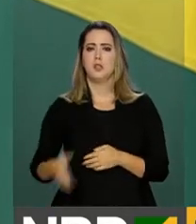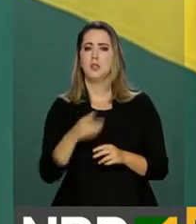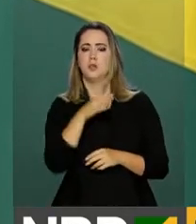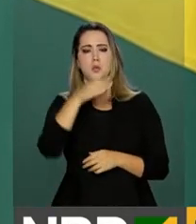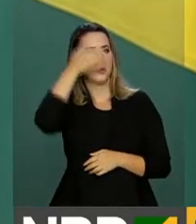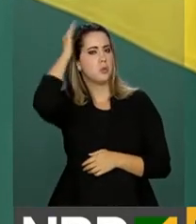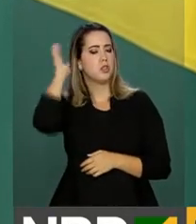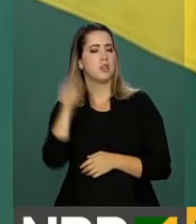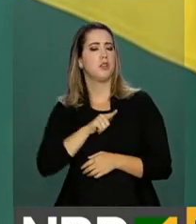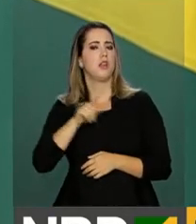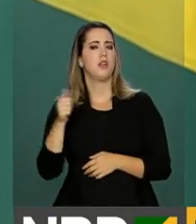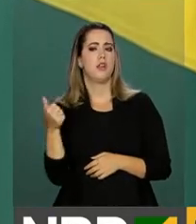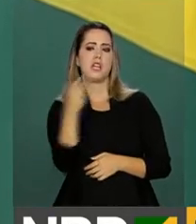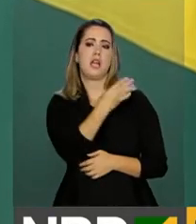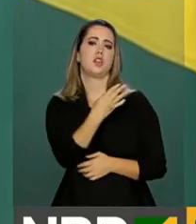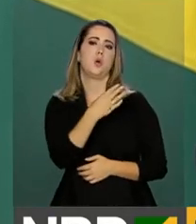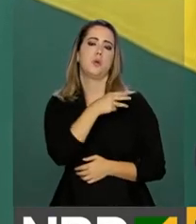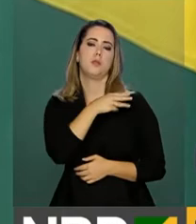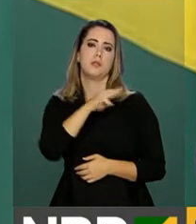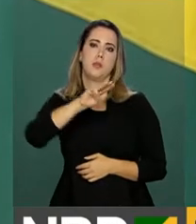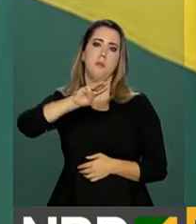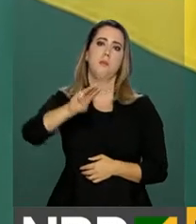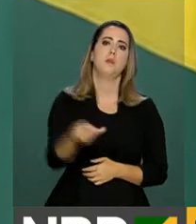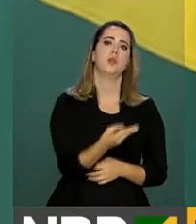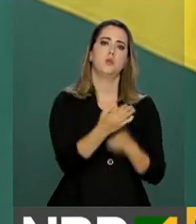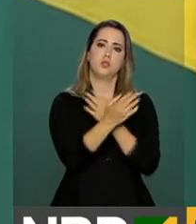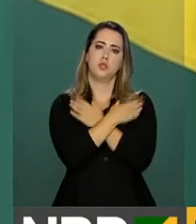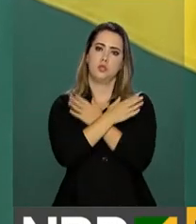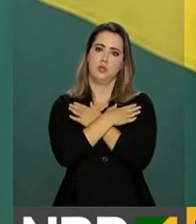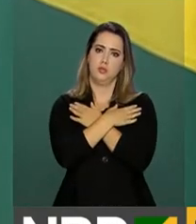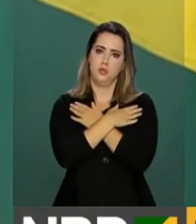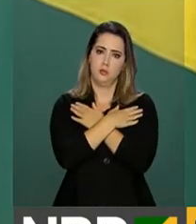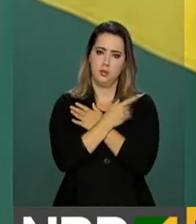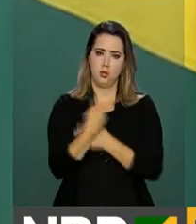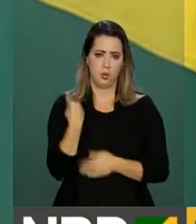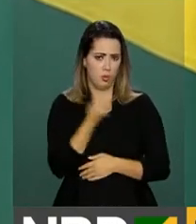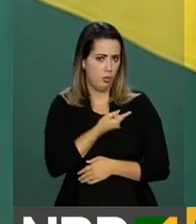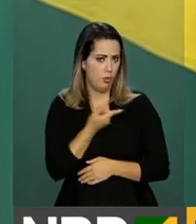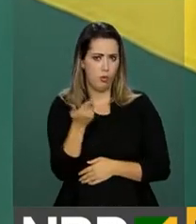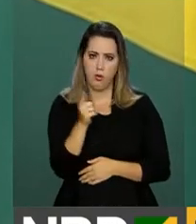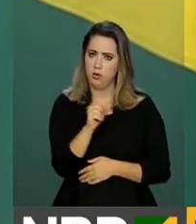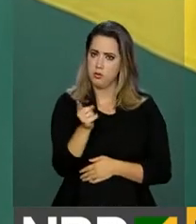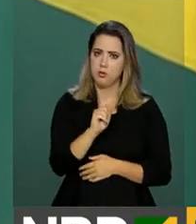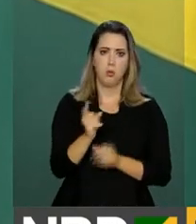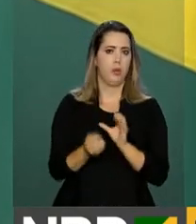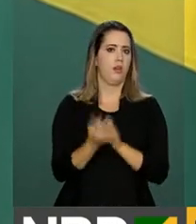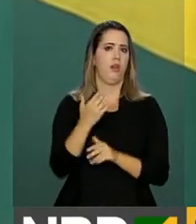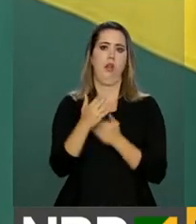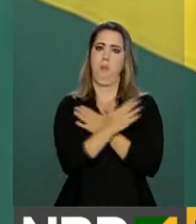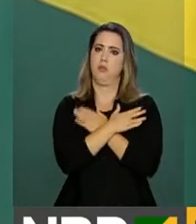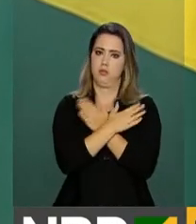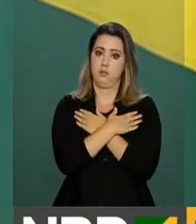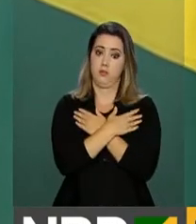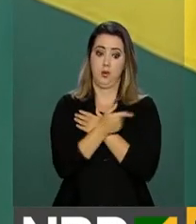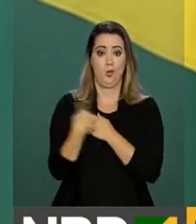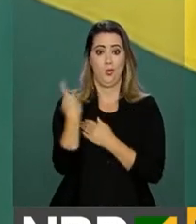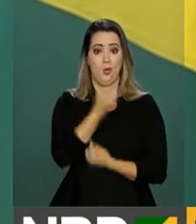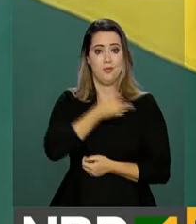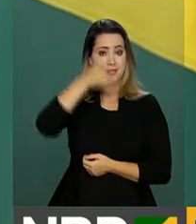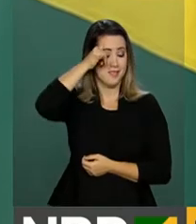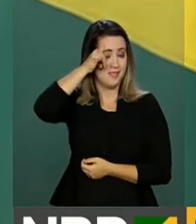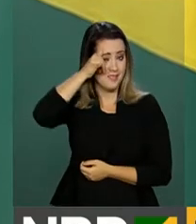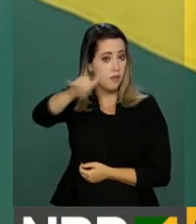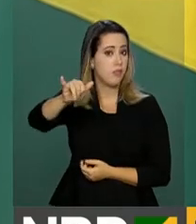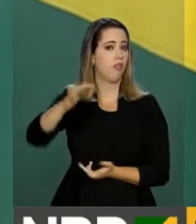tem 14 milhões de desempregados no as forças os geradores do desemprego ao contrário nós estamos combatendo o